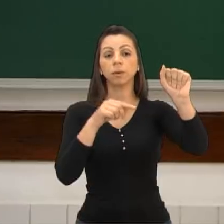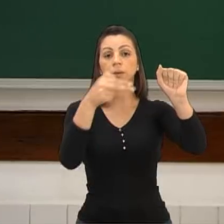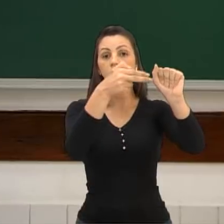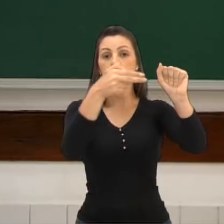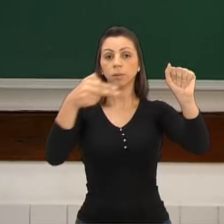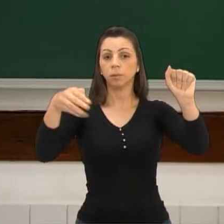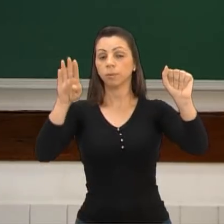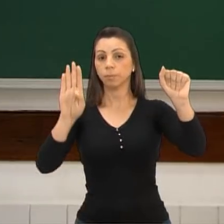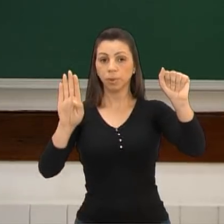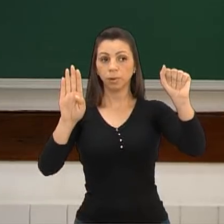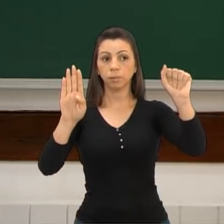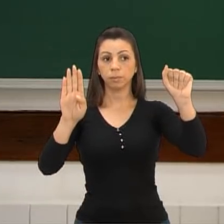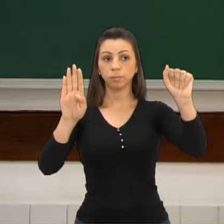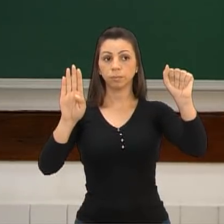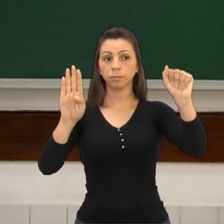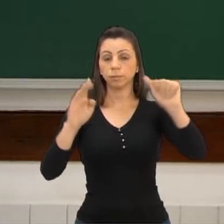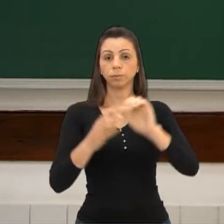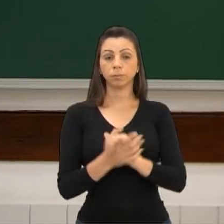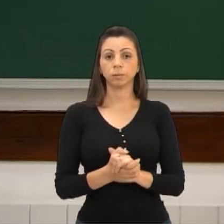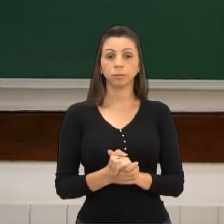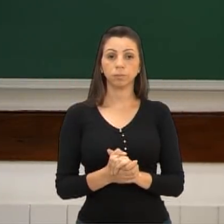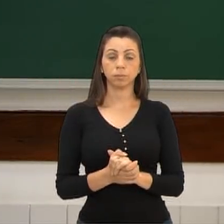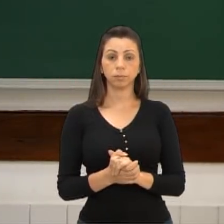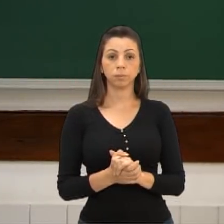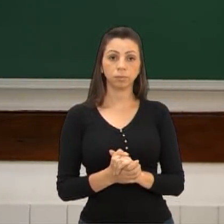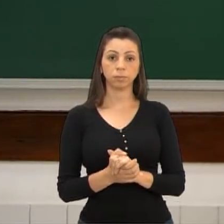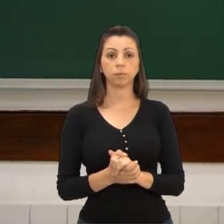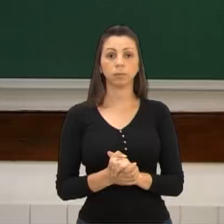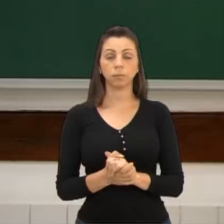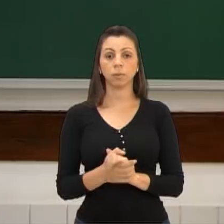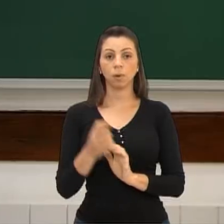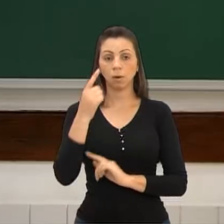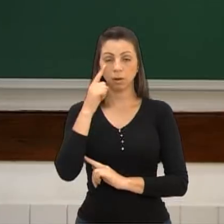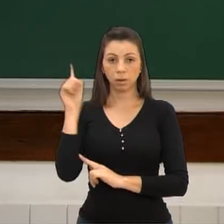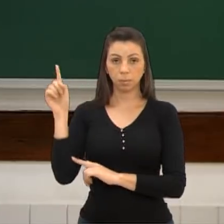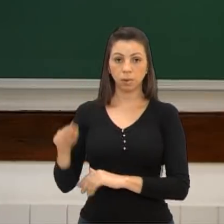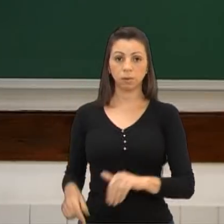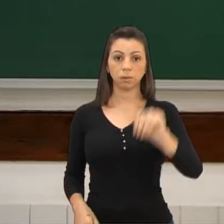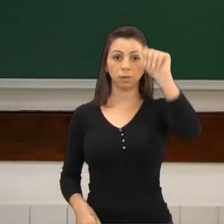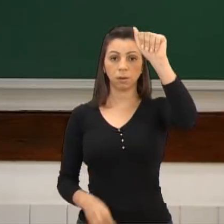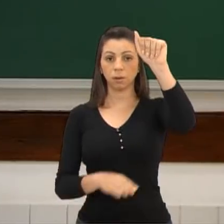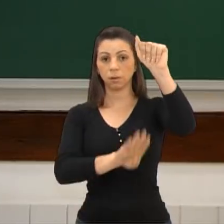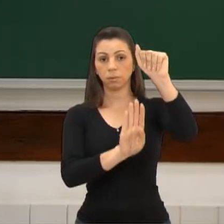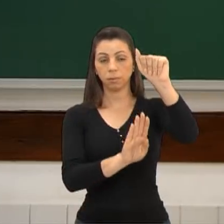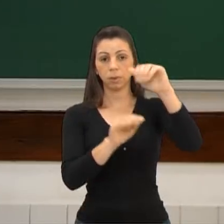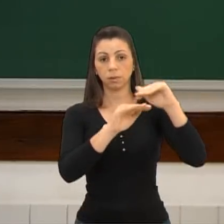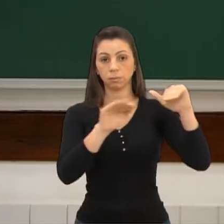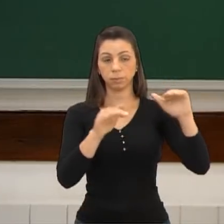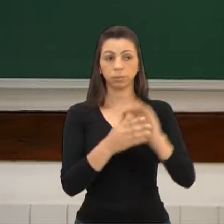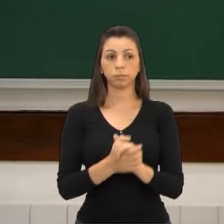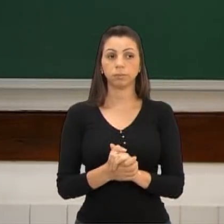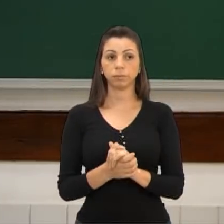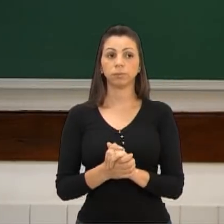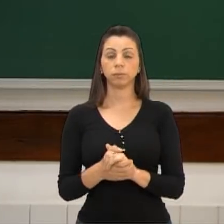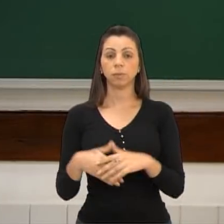para B, veja na primeira imagem, A está para B, assim como